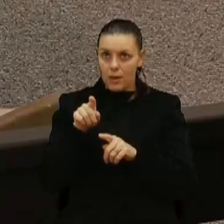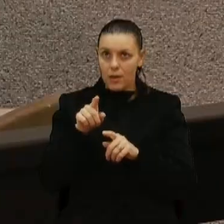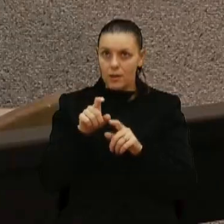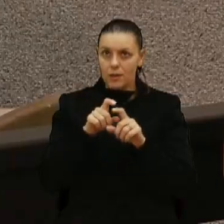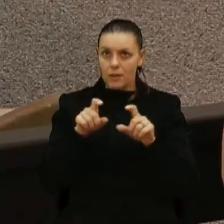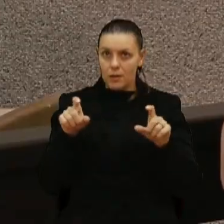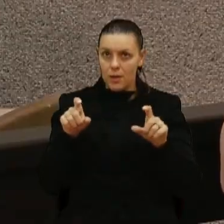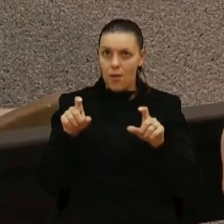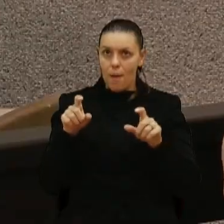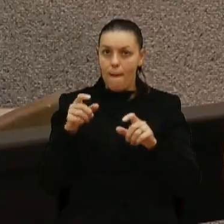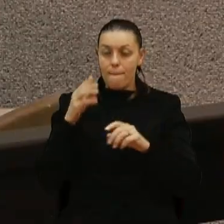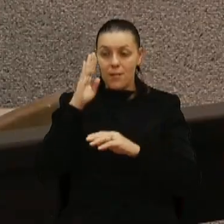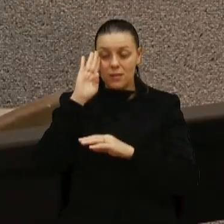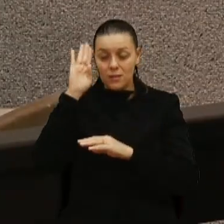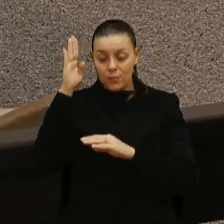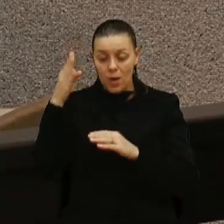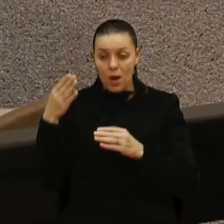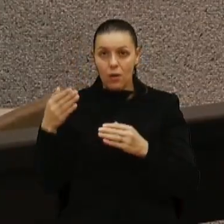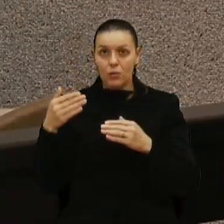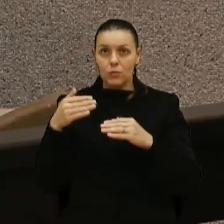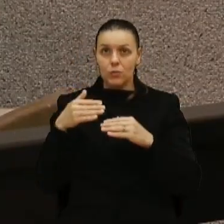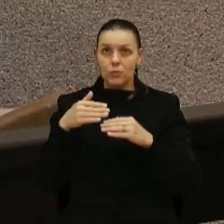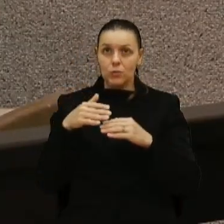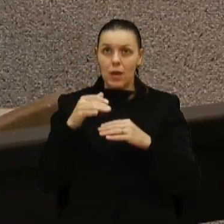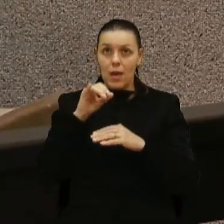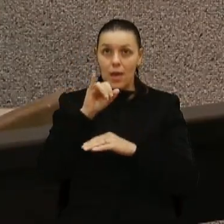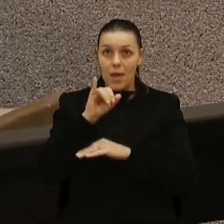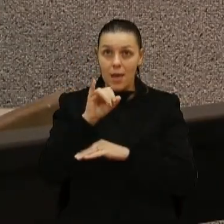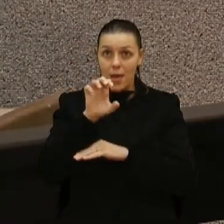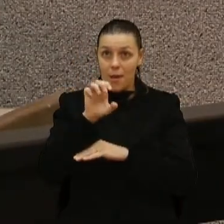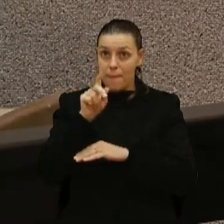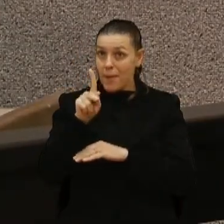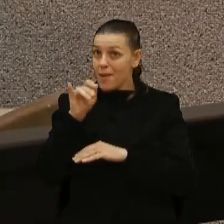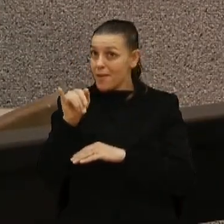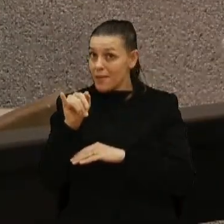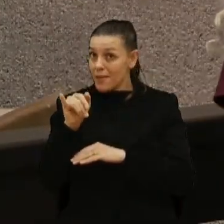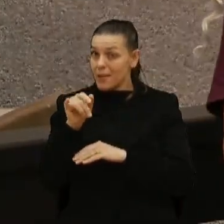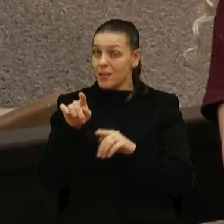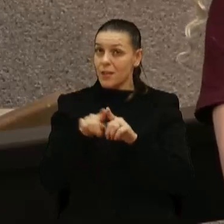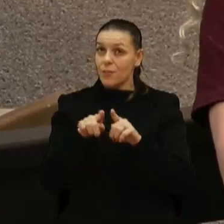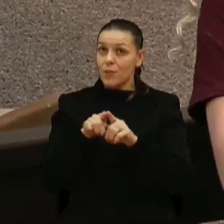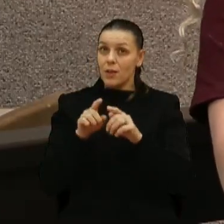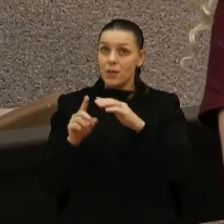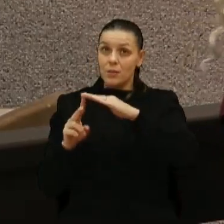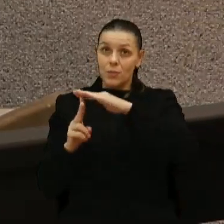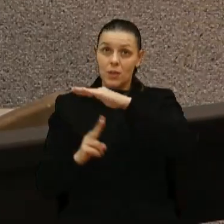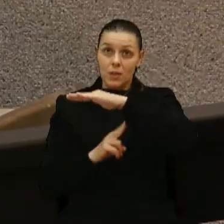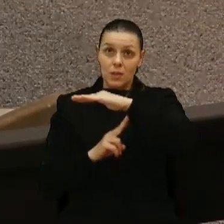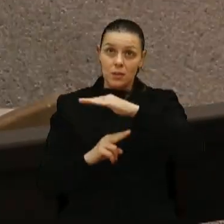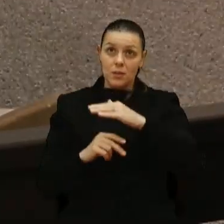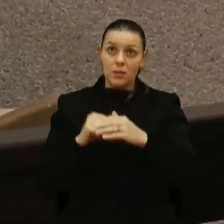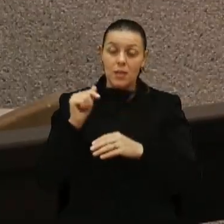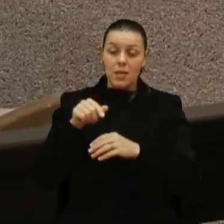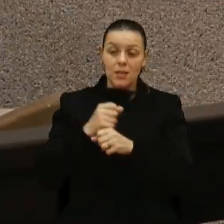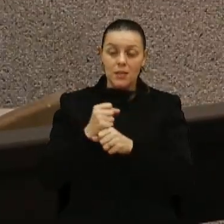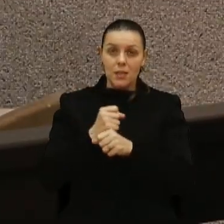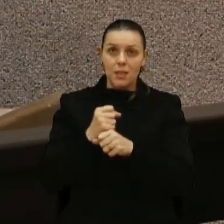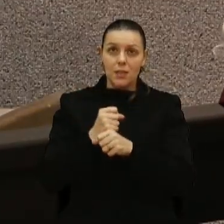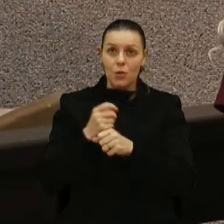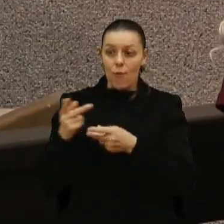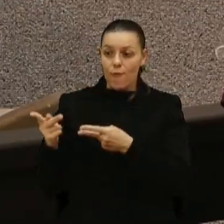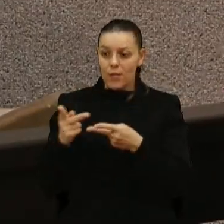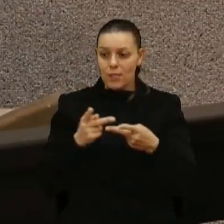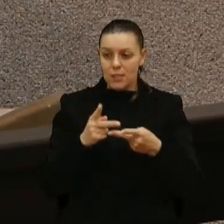das estações principais de integração, as EPIs e também as paradas de ônibus. Esse ano, em visita